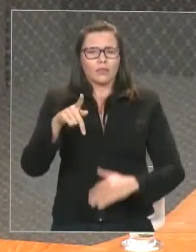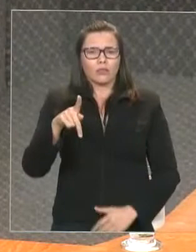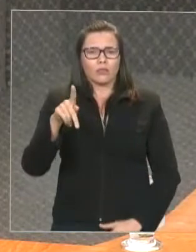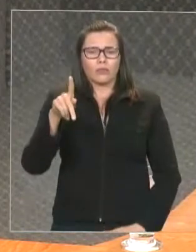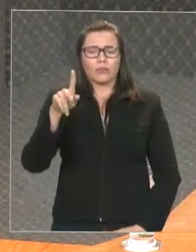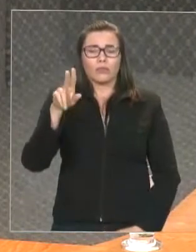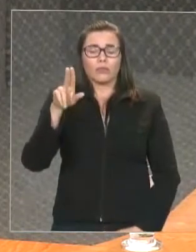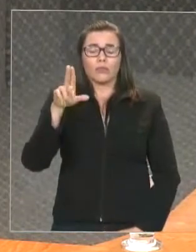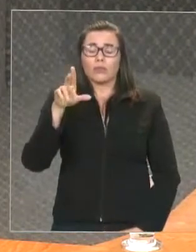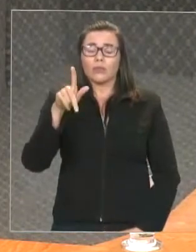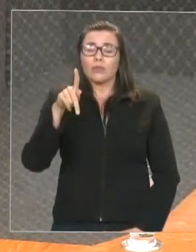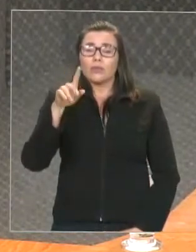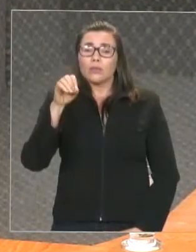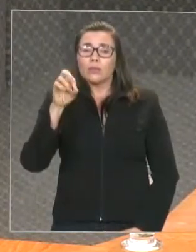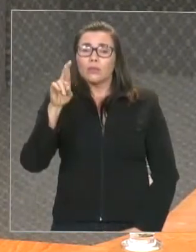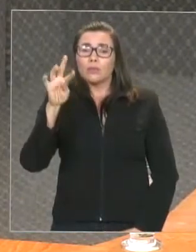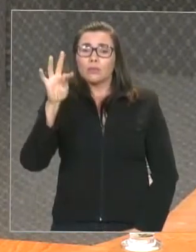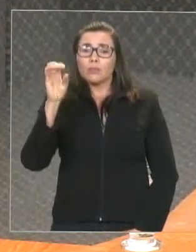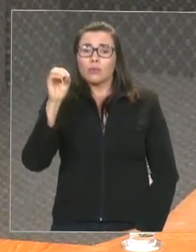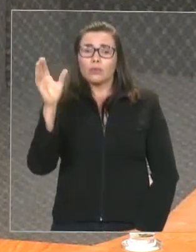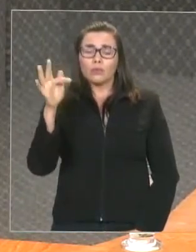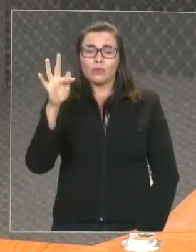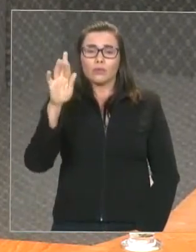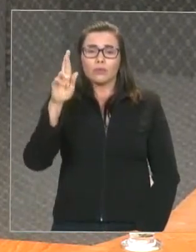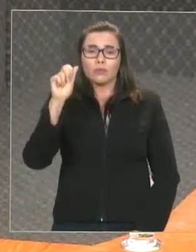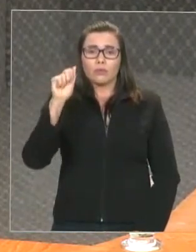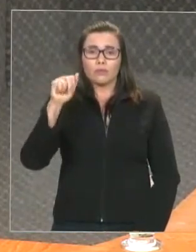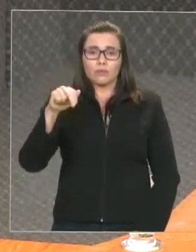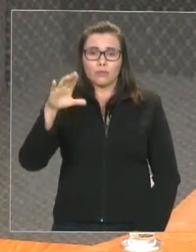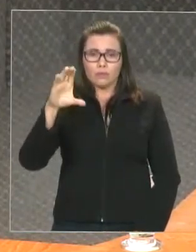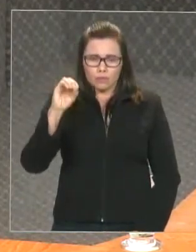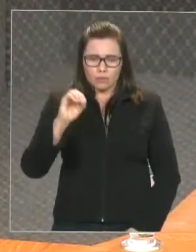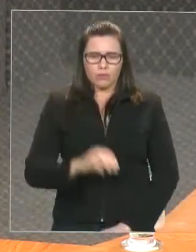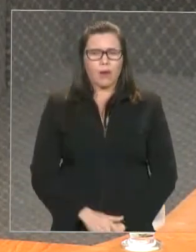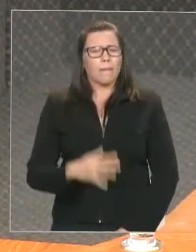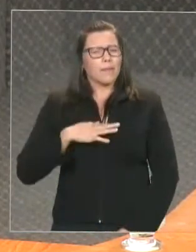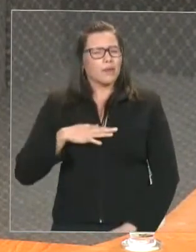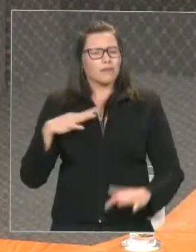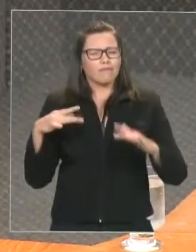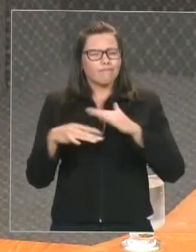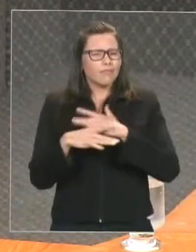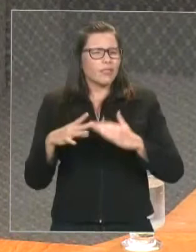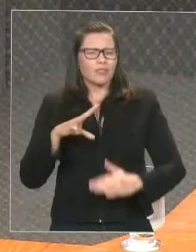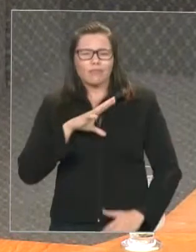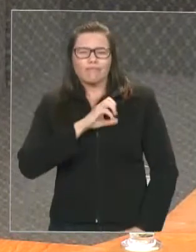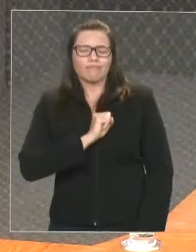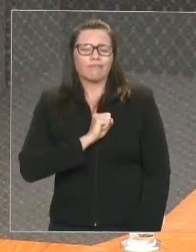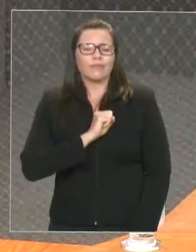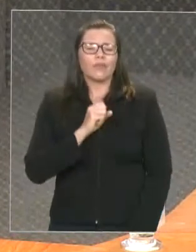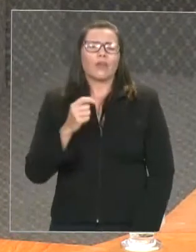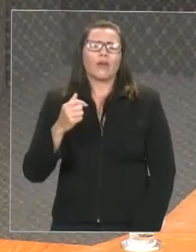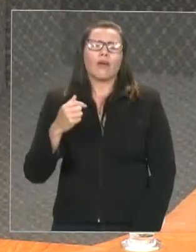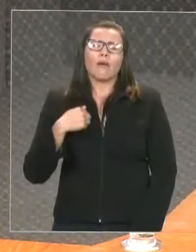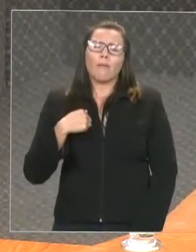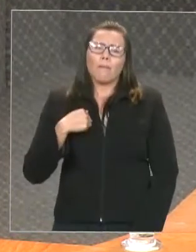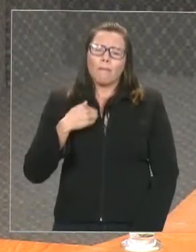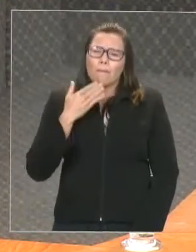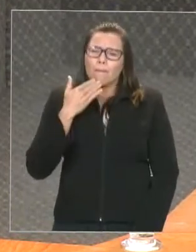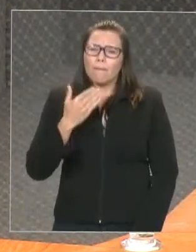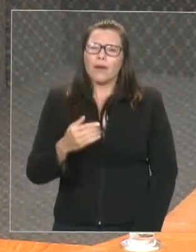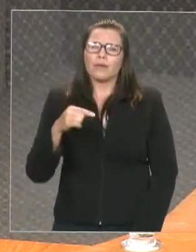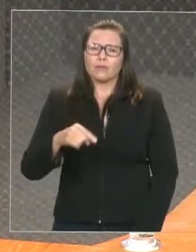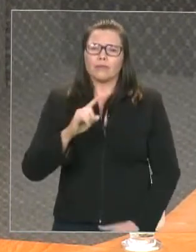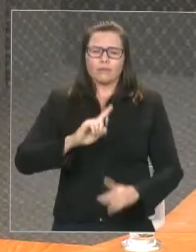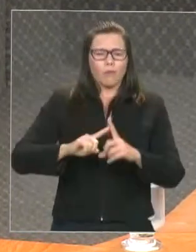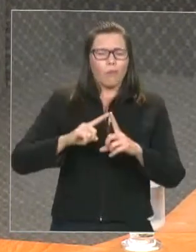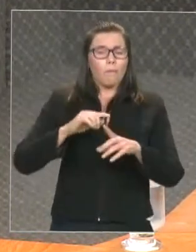tenho pedido via requerimento, via indicação, para que também o meu município, o nosso município natal, minha cidade natal,